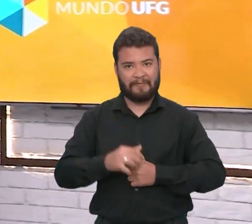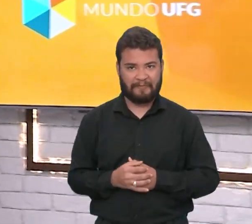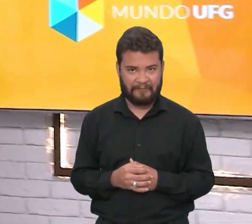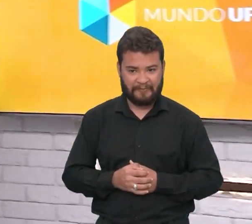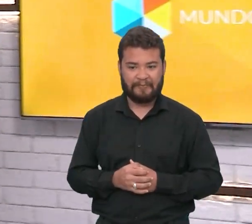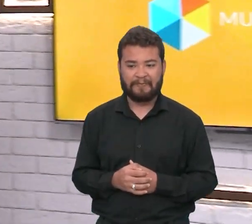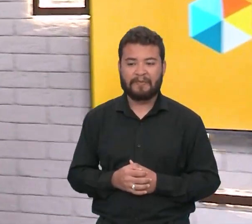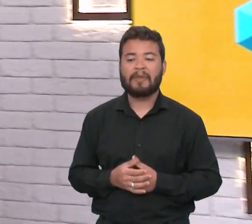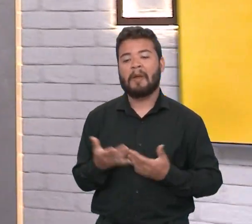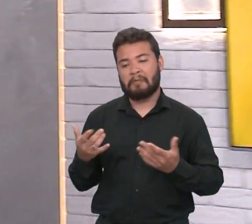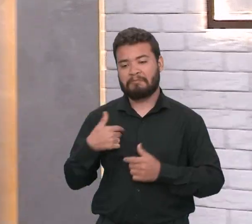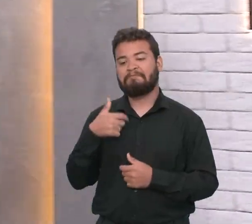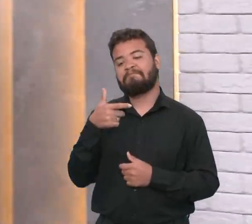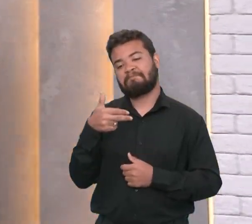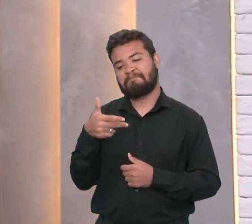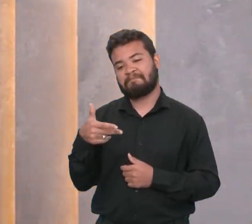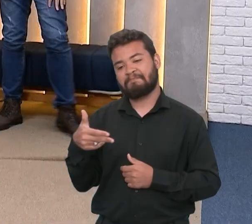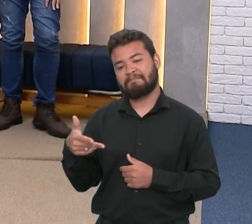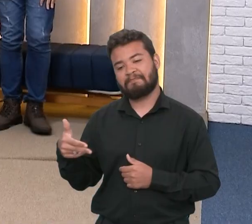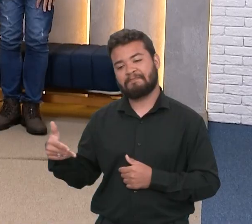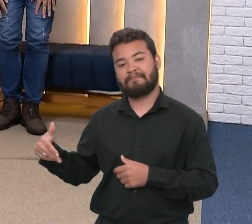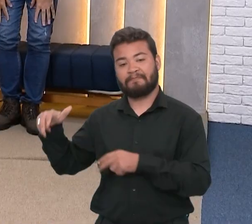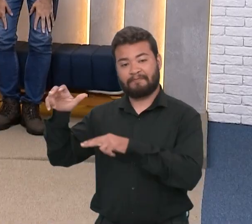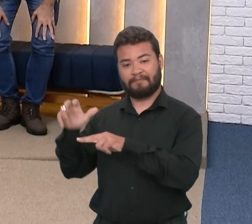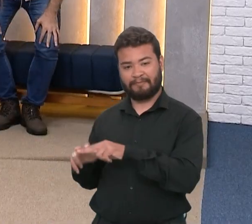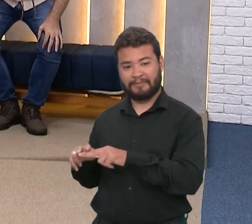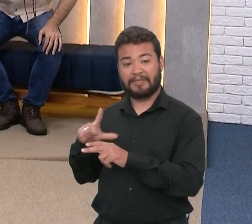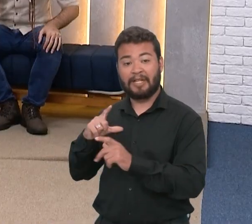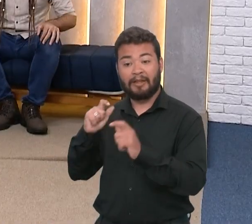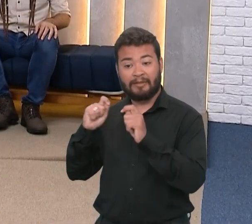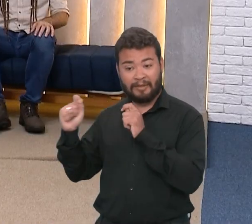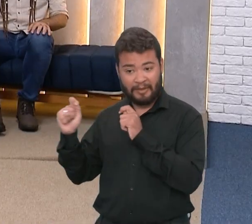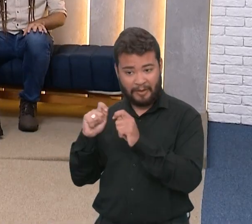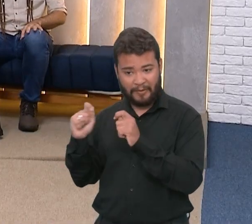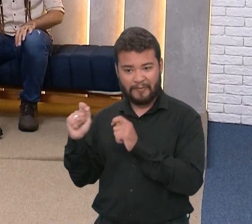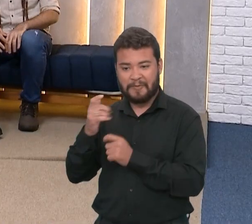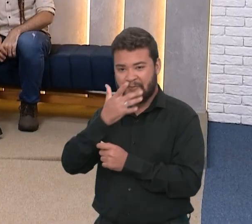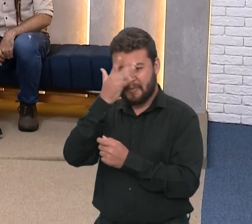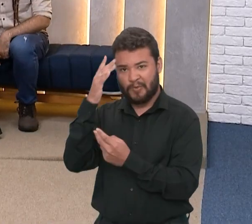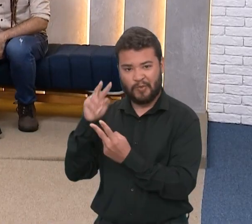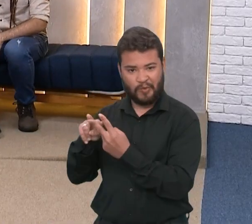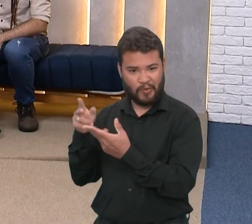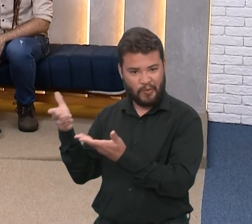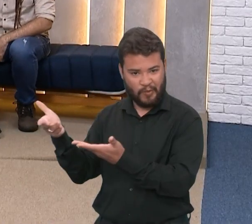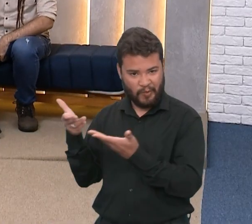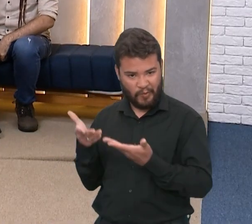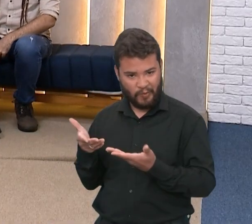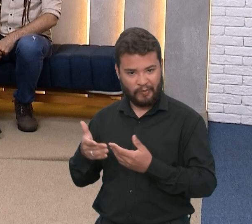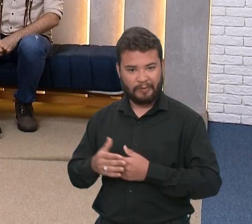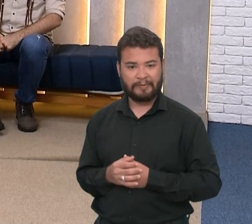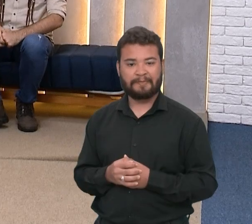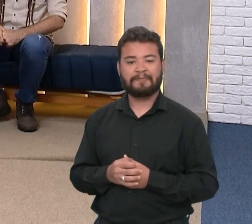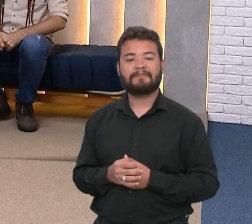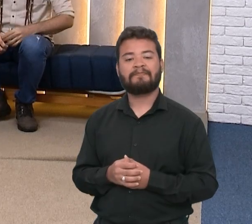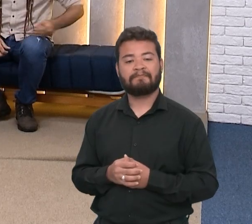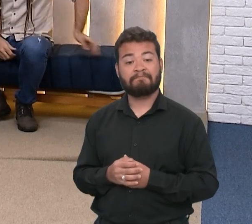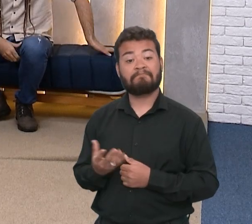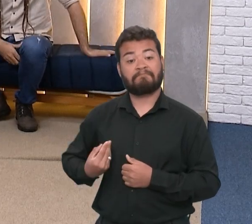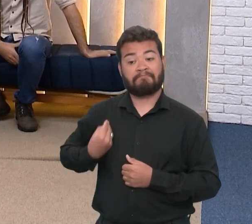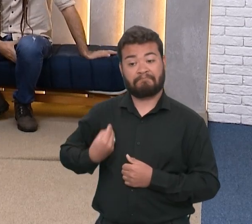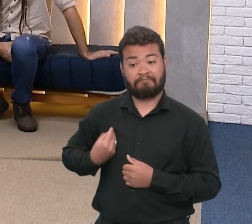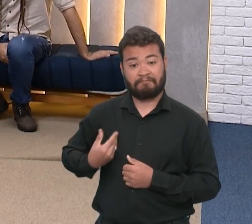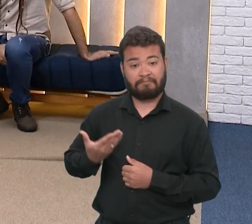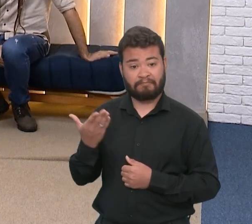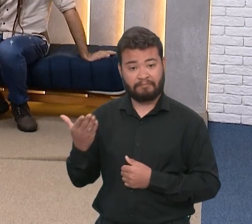caminhando aqui para o nosso outro lado do estúdio, aqui no nosso sofá, já os nossos convidados de hoje, com a gente aqui hoje, então,